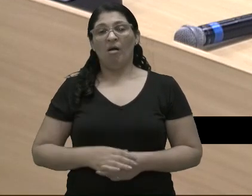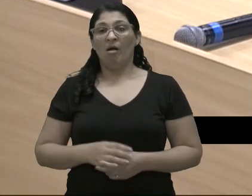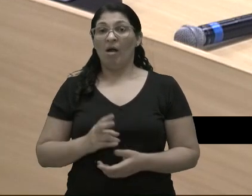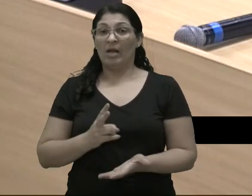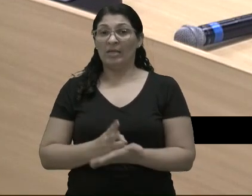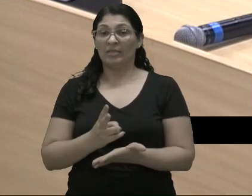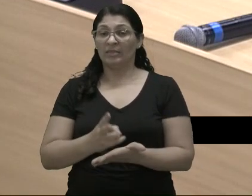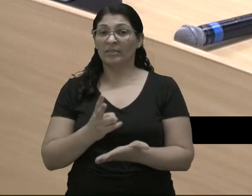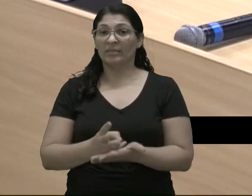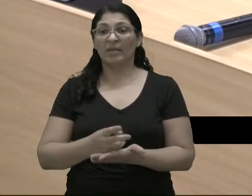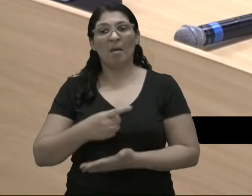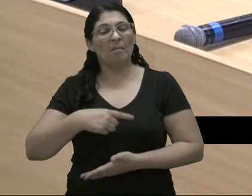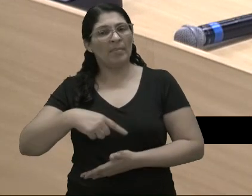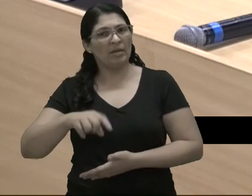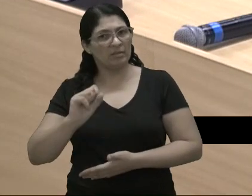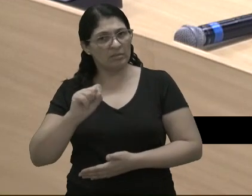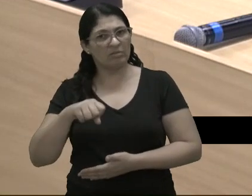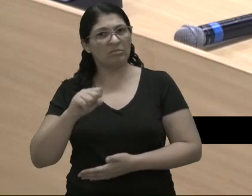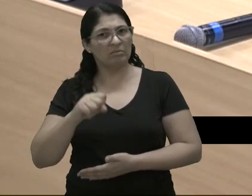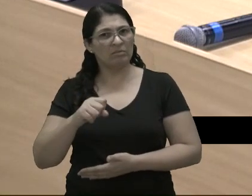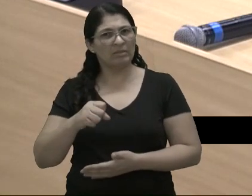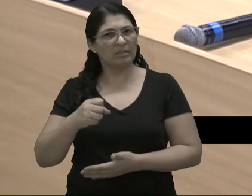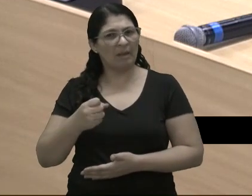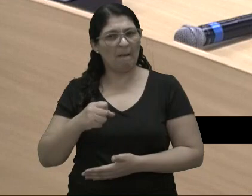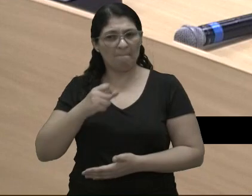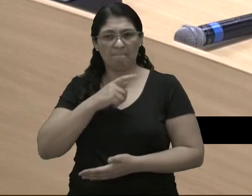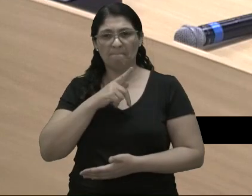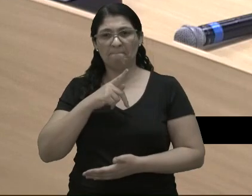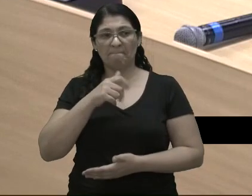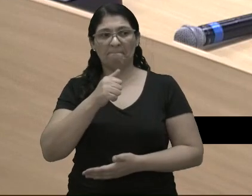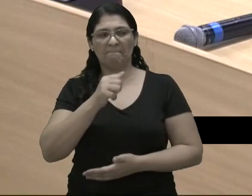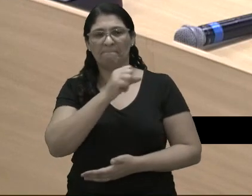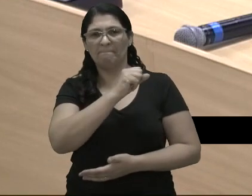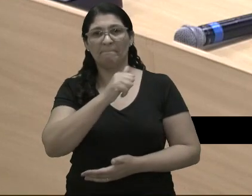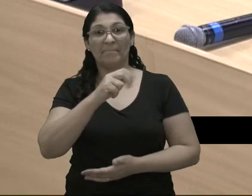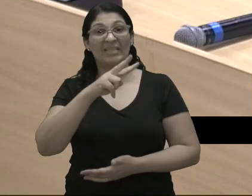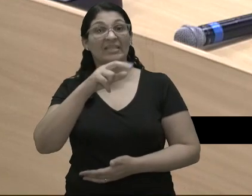regularmente eles passavam sim. Passavam ou passam?